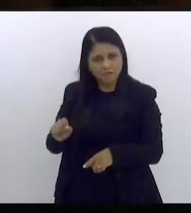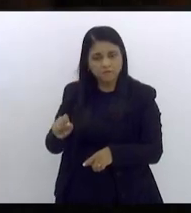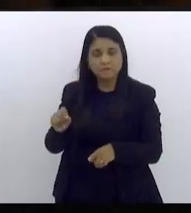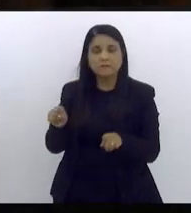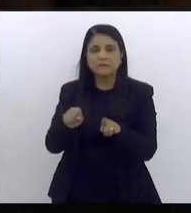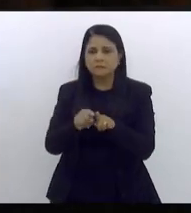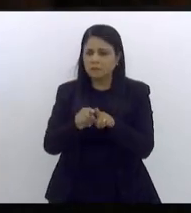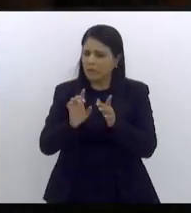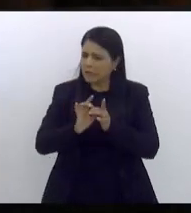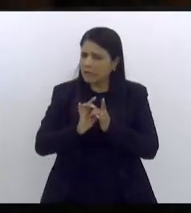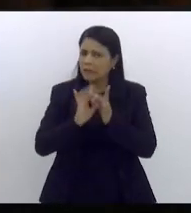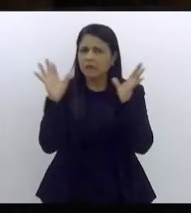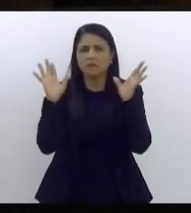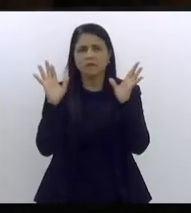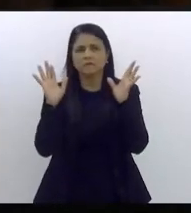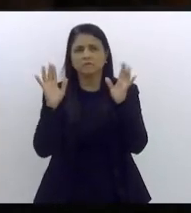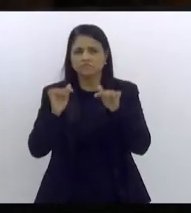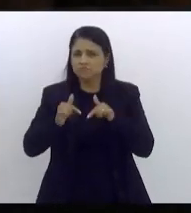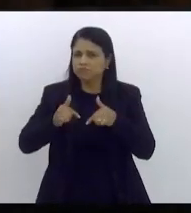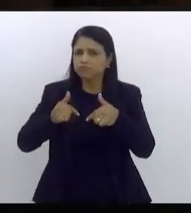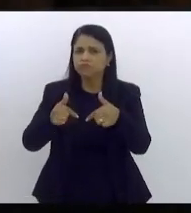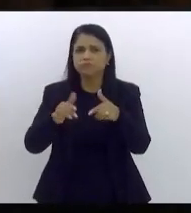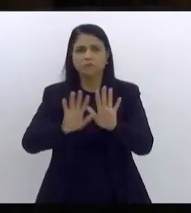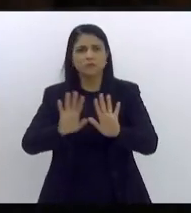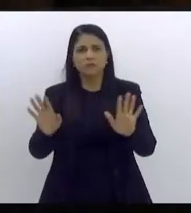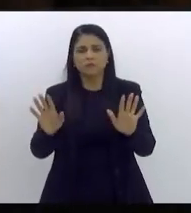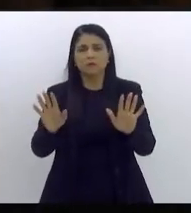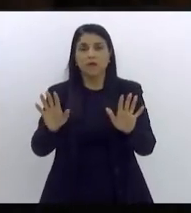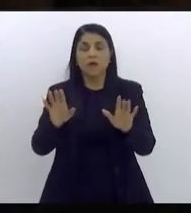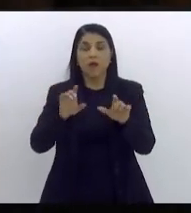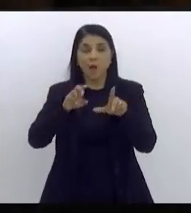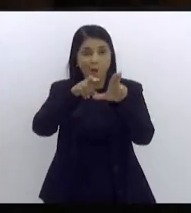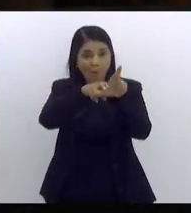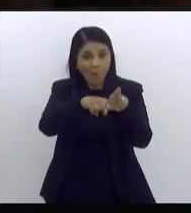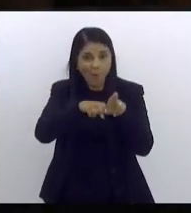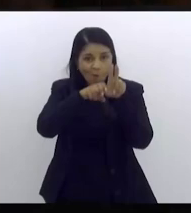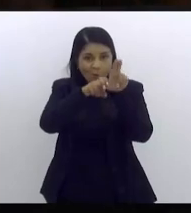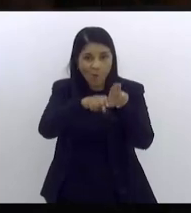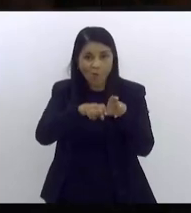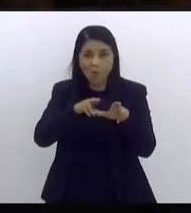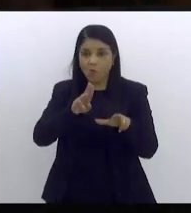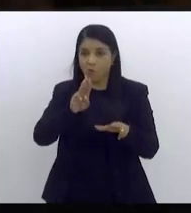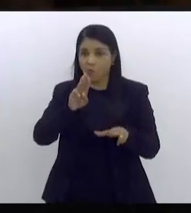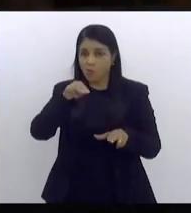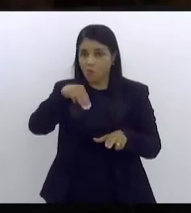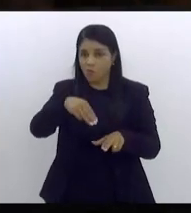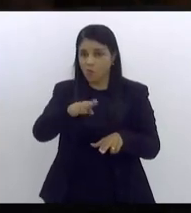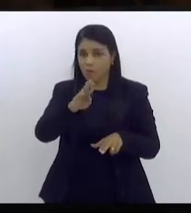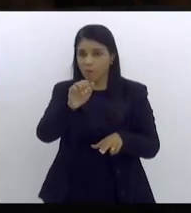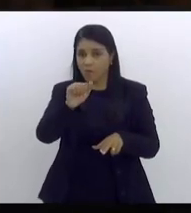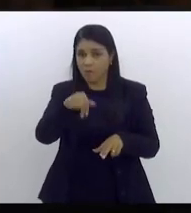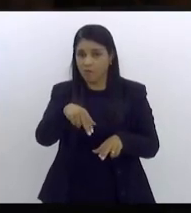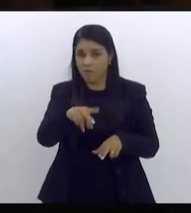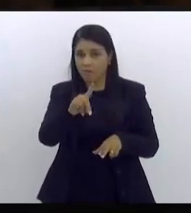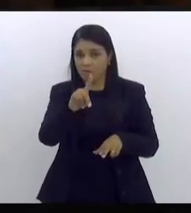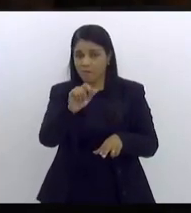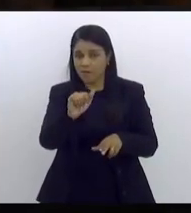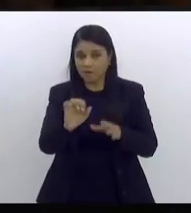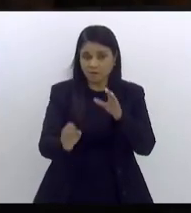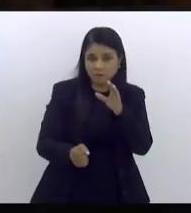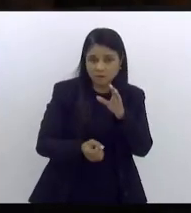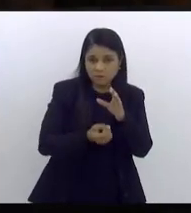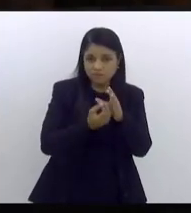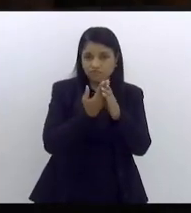sê-lo. E quero dizer que a Umbanda, ela é fruto de um